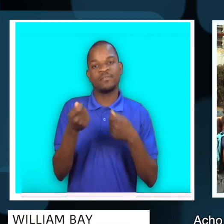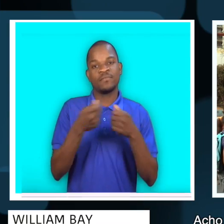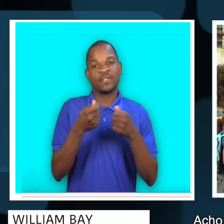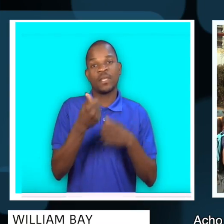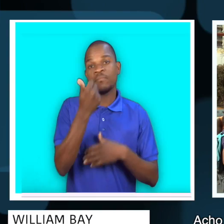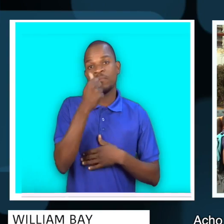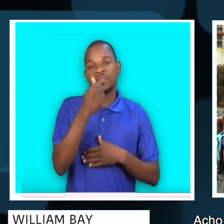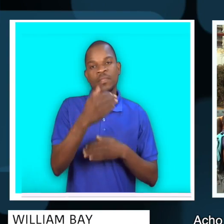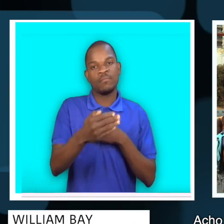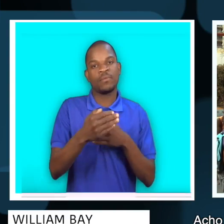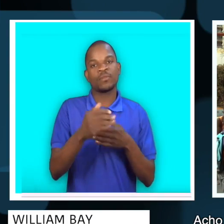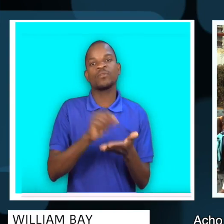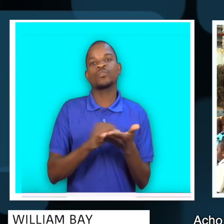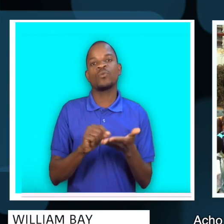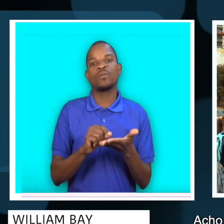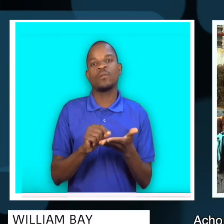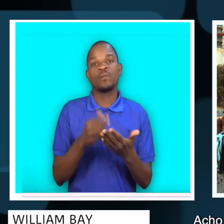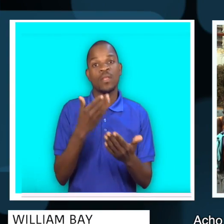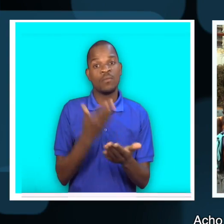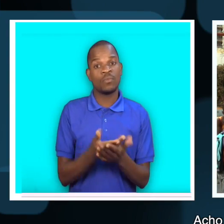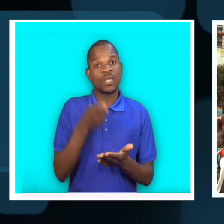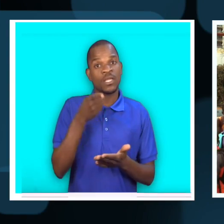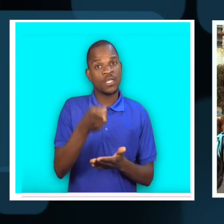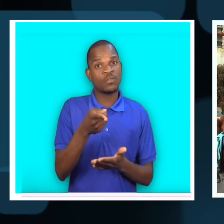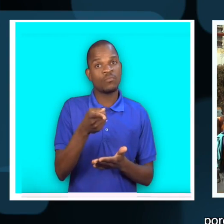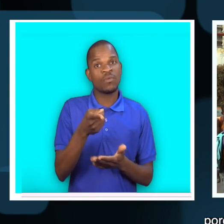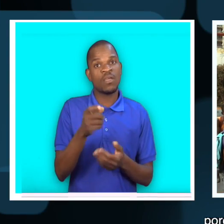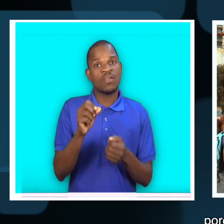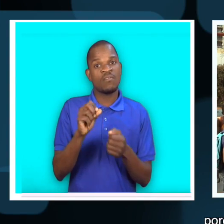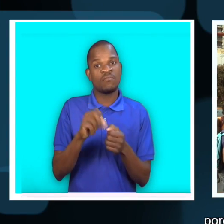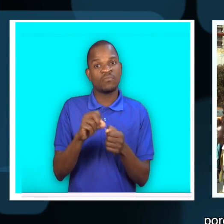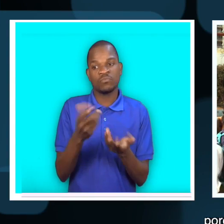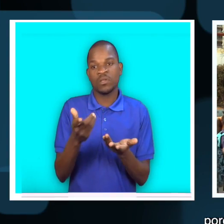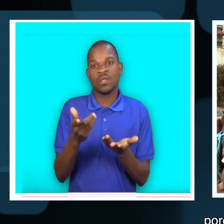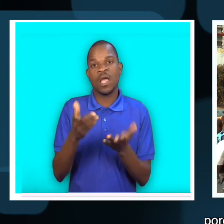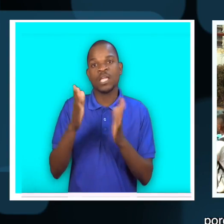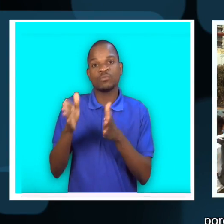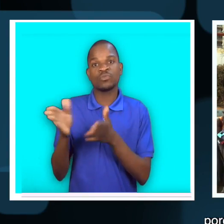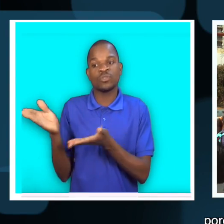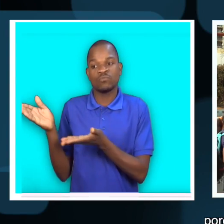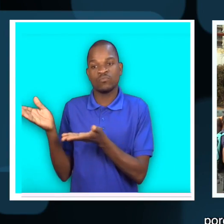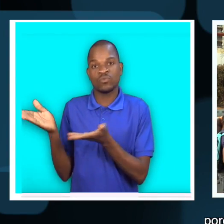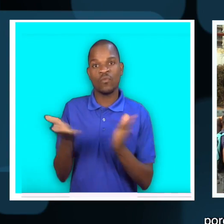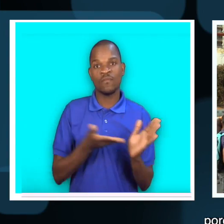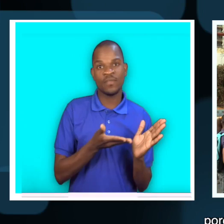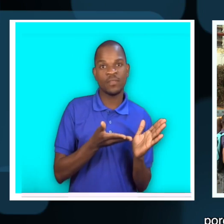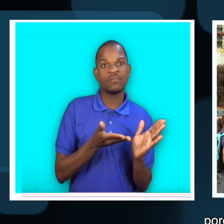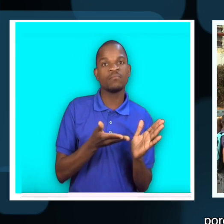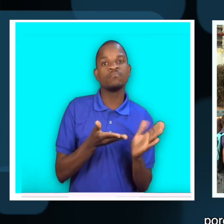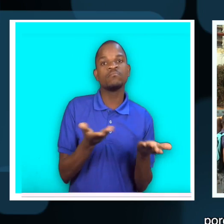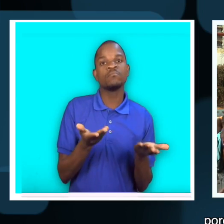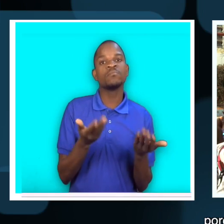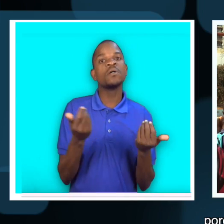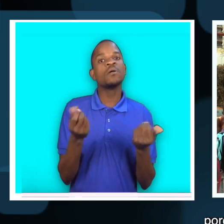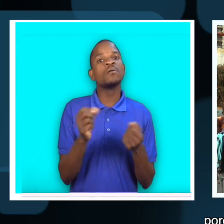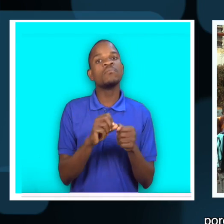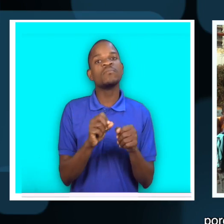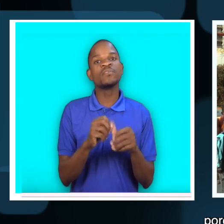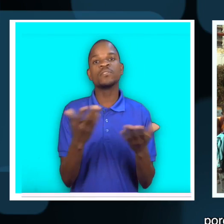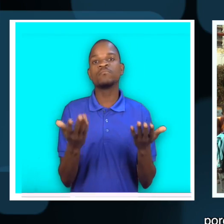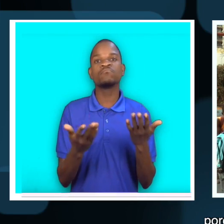vender álcool perto das escolas, porque isso, eles aliciam-se